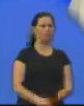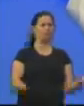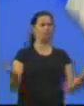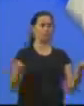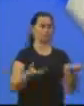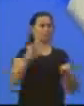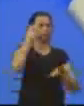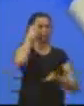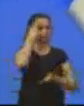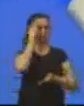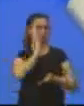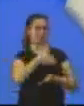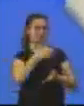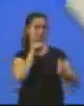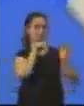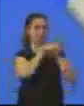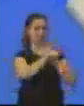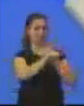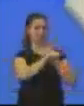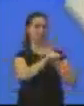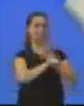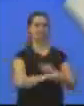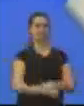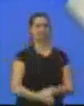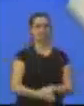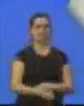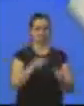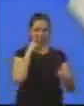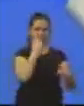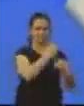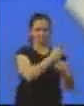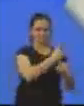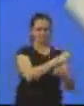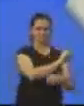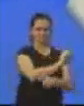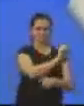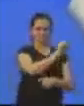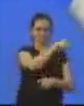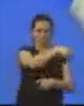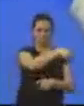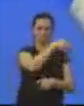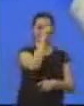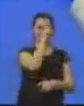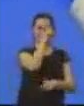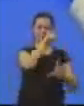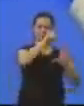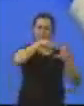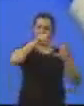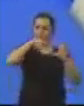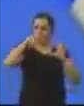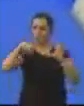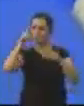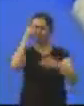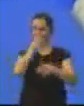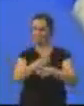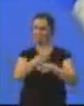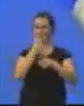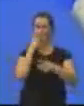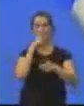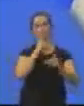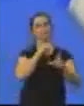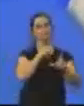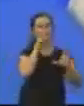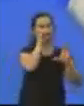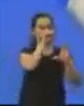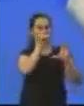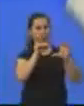E aí, pensou na nossa interatividade? Determinou o domínio da função? Lembrou do gráfico dela, da definição e viu que tem alguns pontos